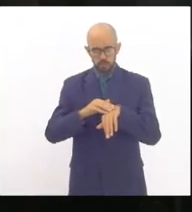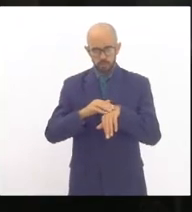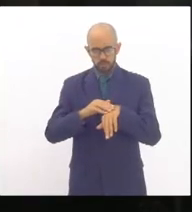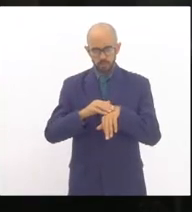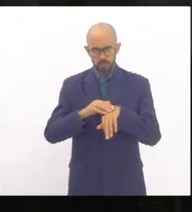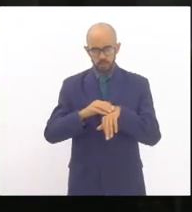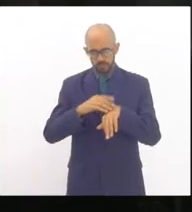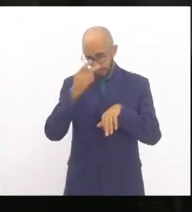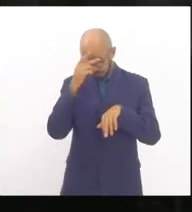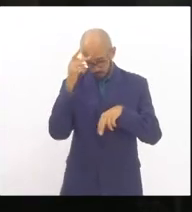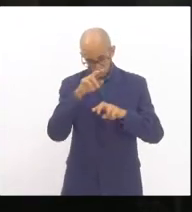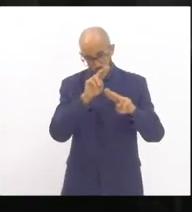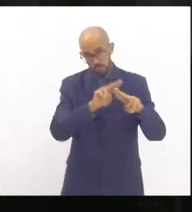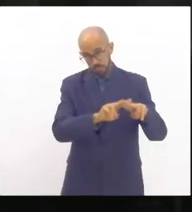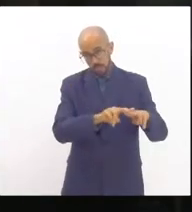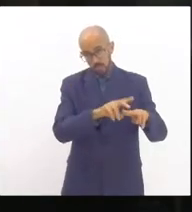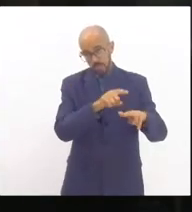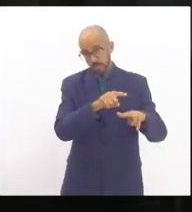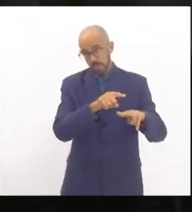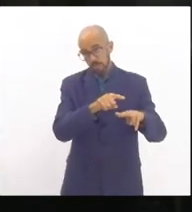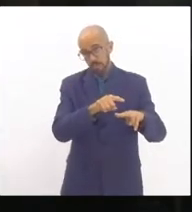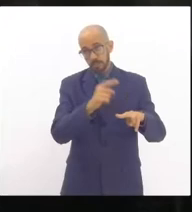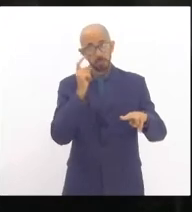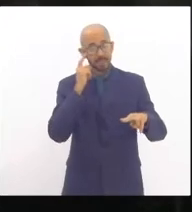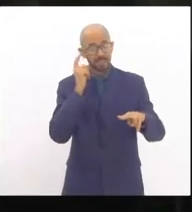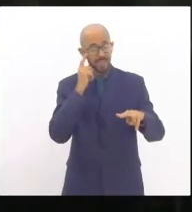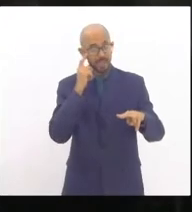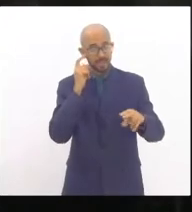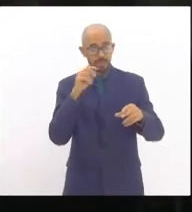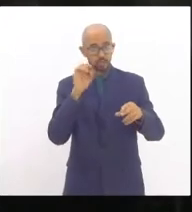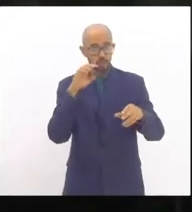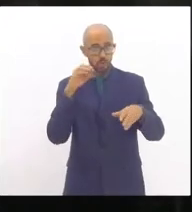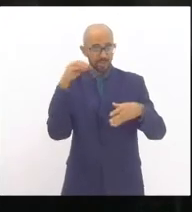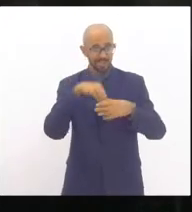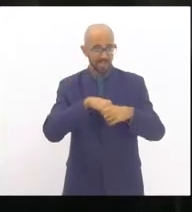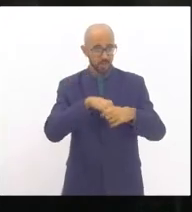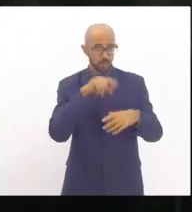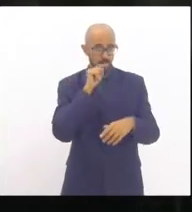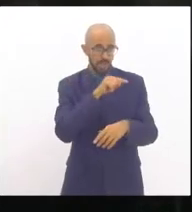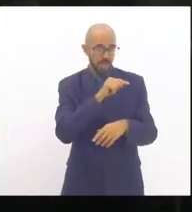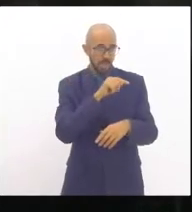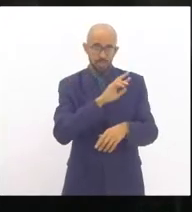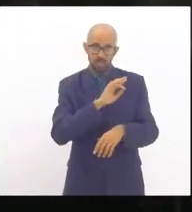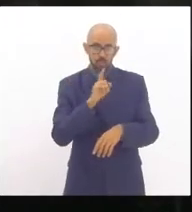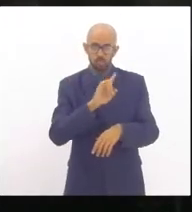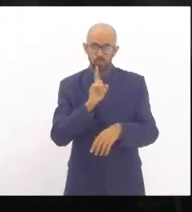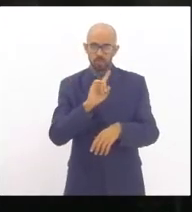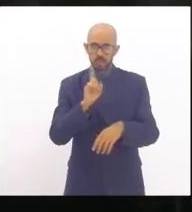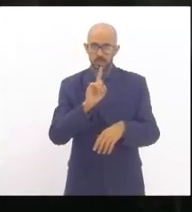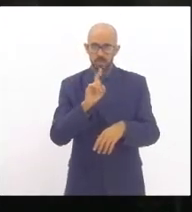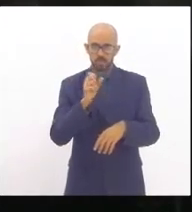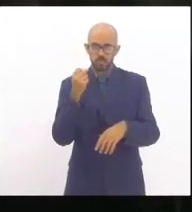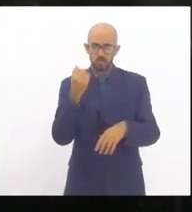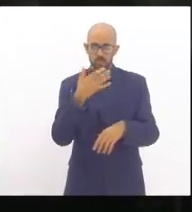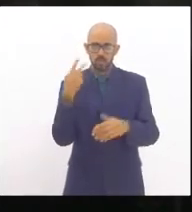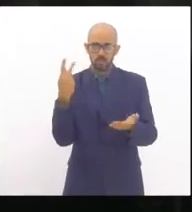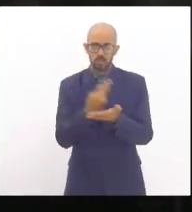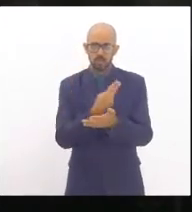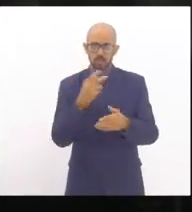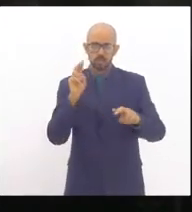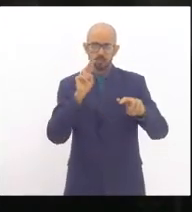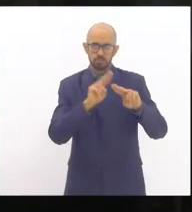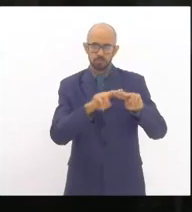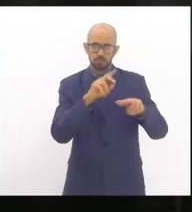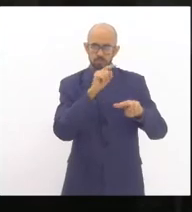dos presos e não vamos achar que esse problema está restrita aos presos e quando está no com os presos acaba também